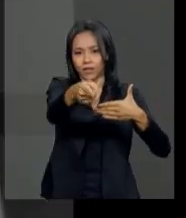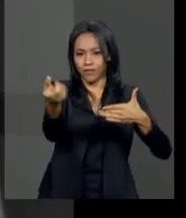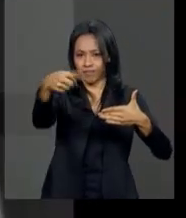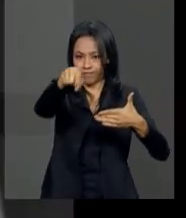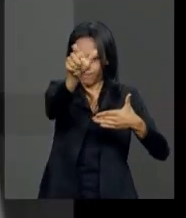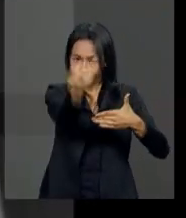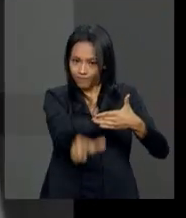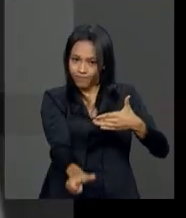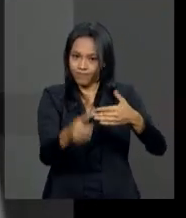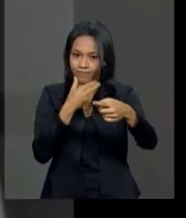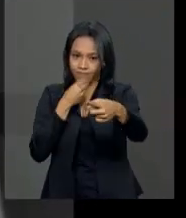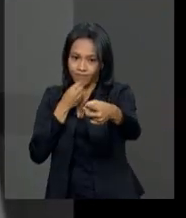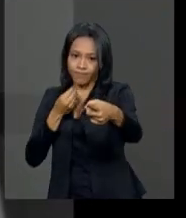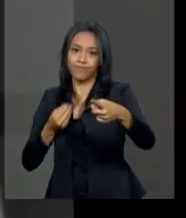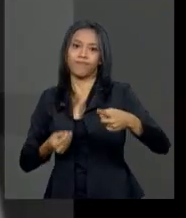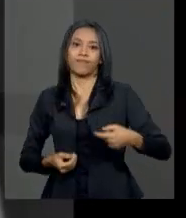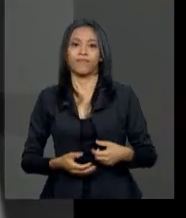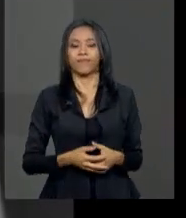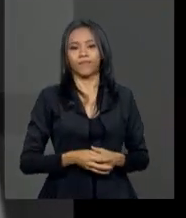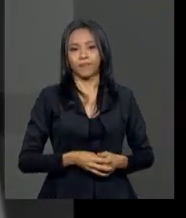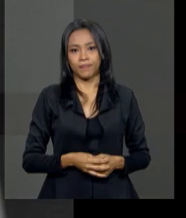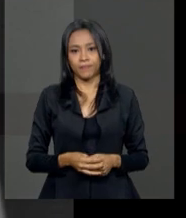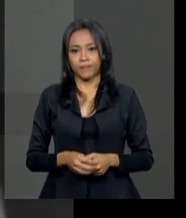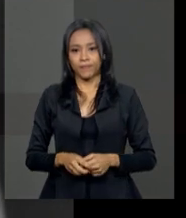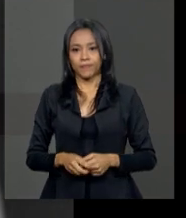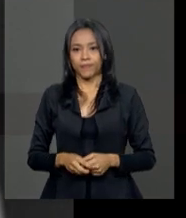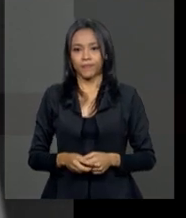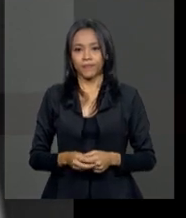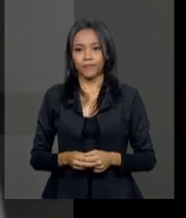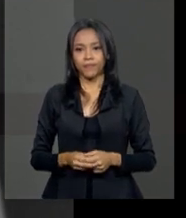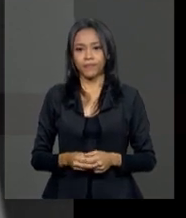Aranha. My decisions, even though